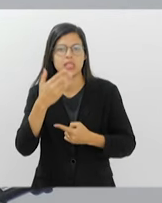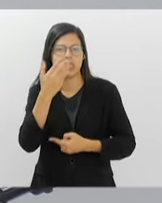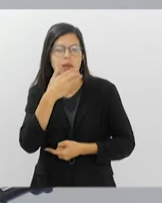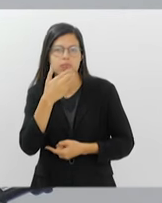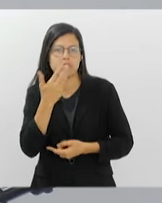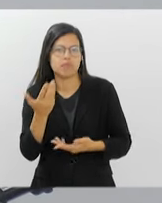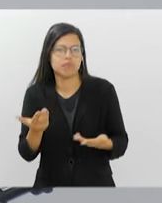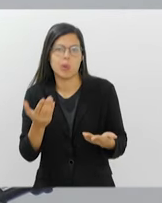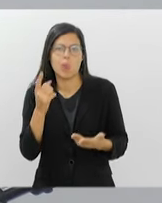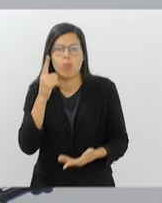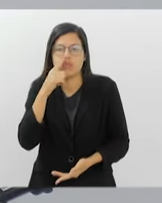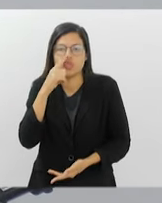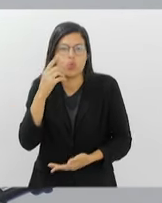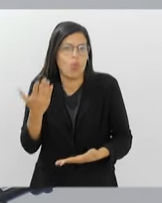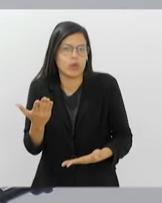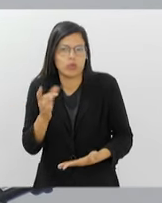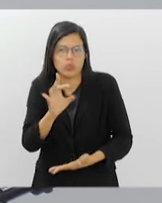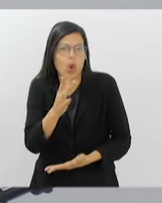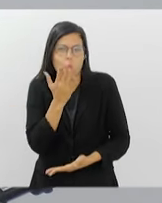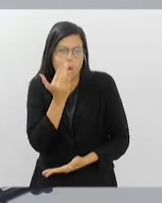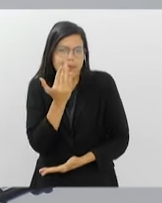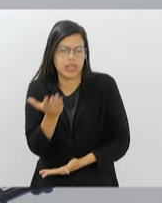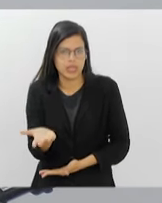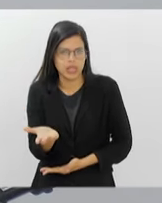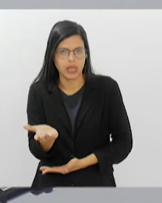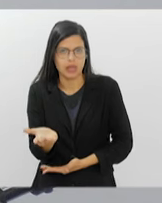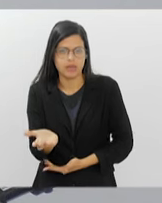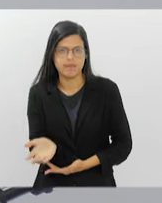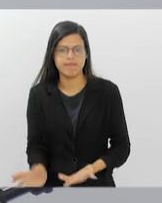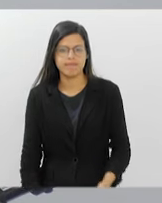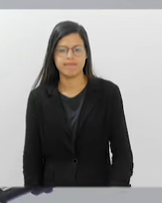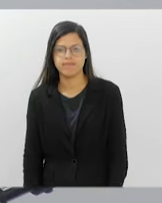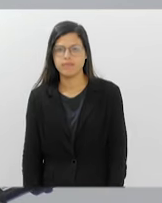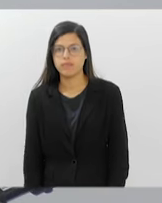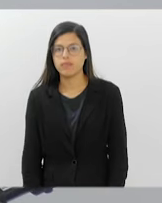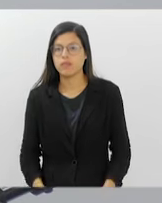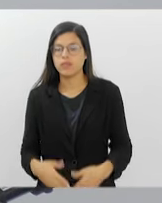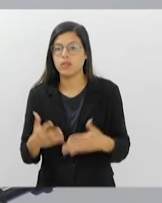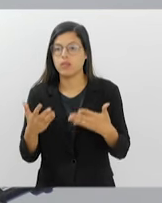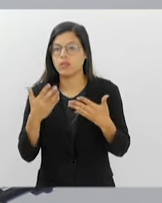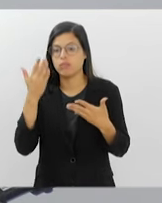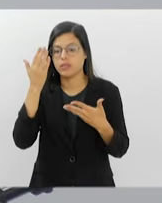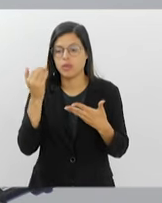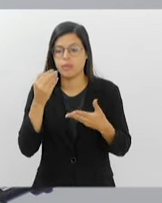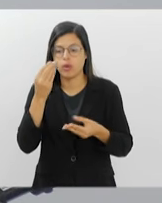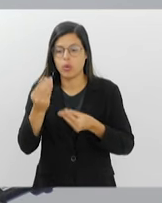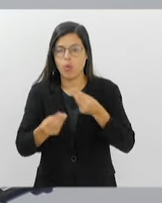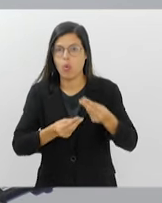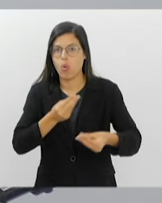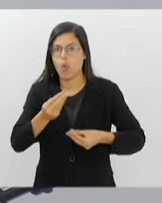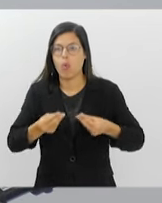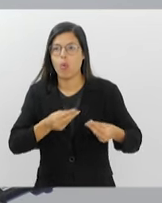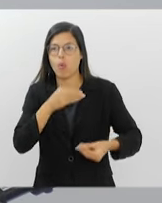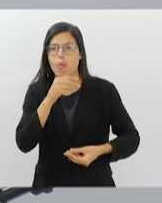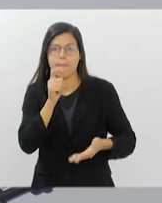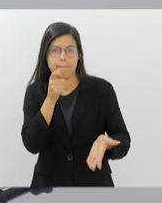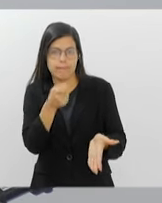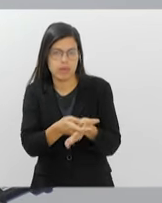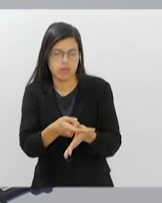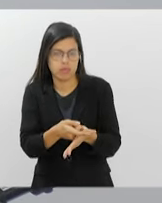e não recebe nada mais por isso então saber em que título se dará remuneração desses